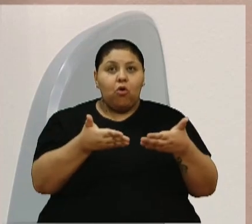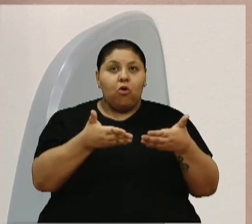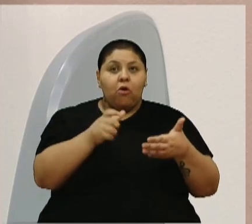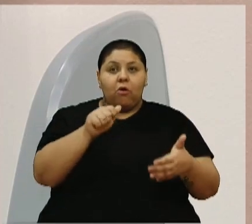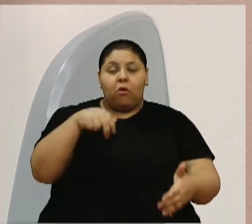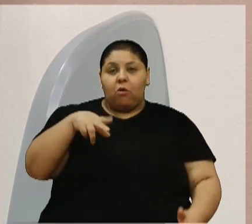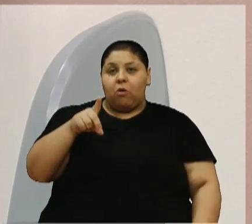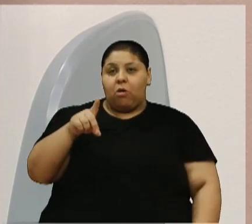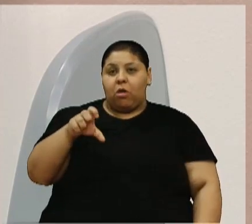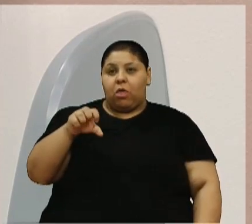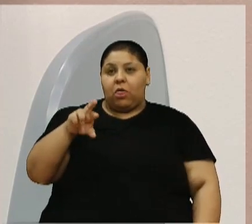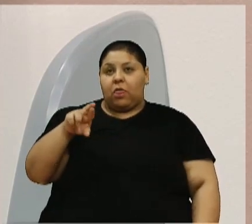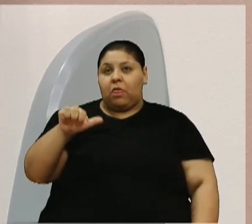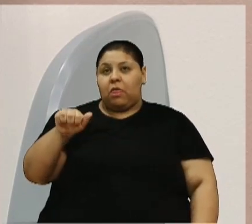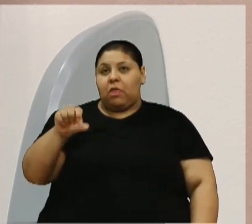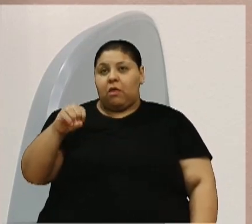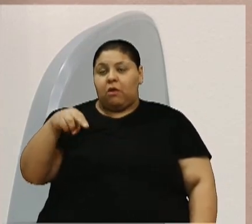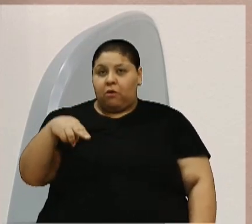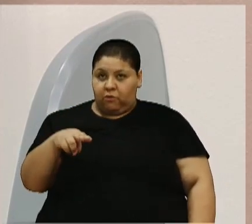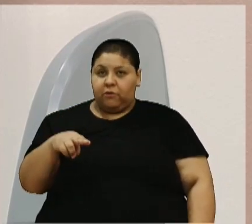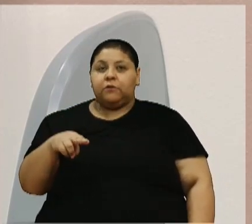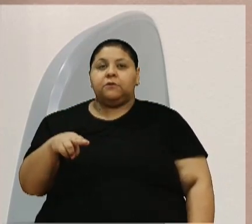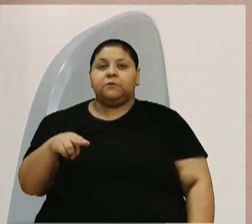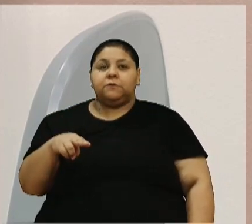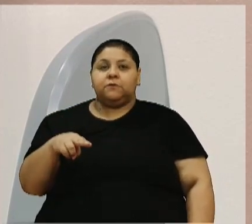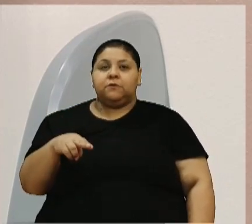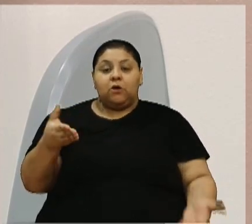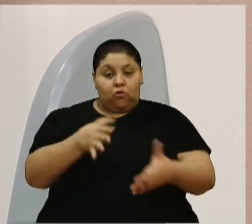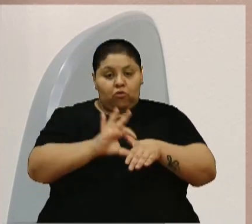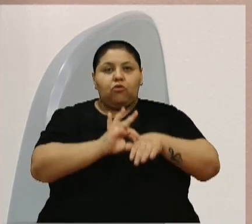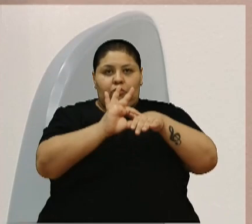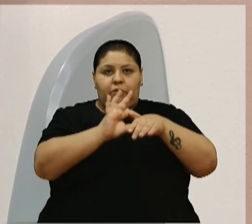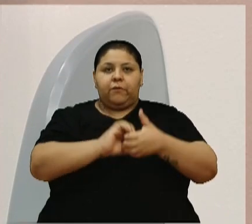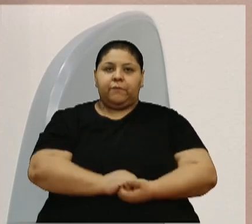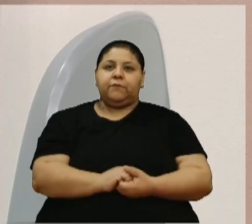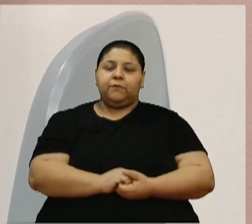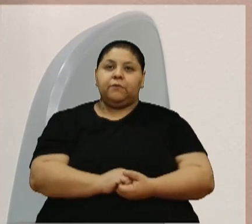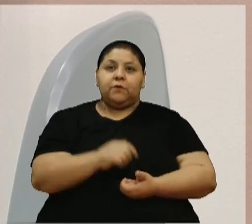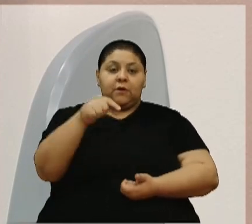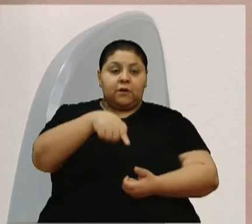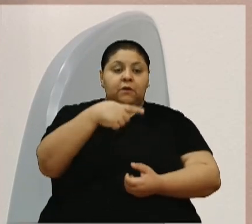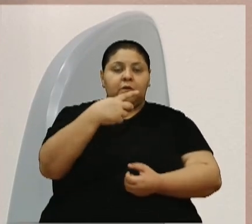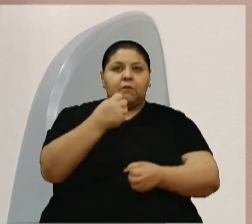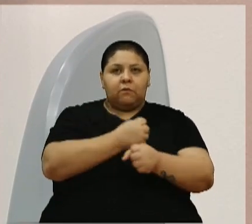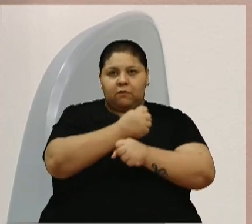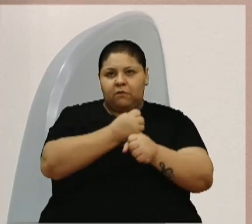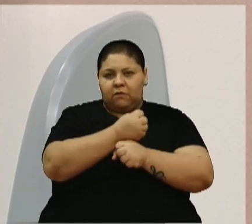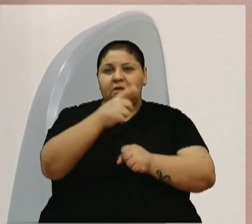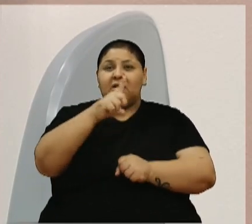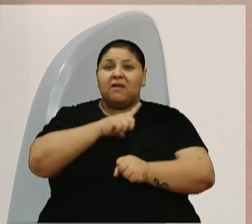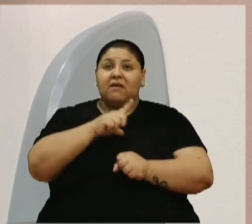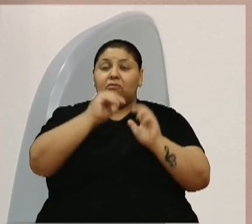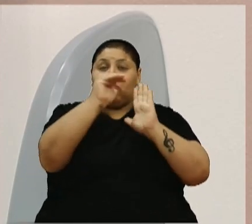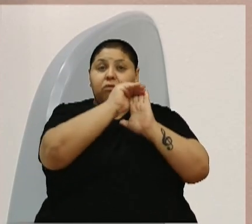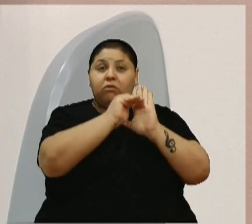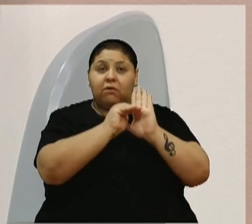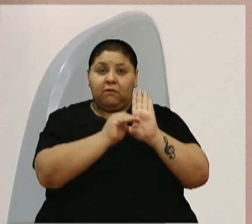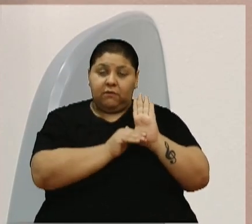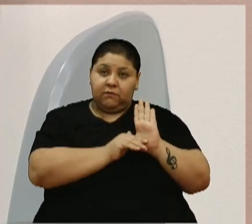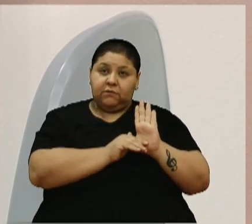Anderson Alexandre Zílio exerce a função. Para o corrente ano 2024, o CTG tem programado